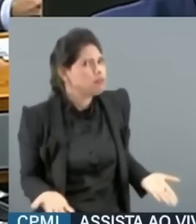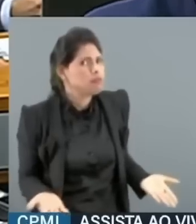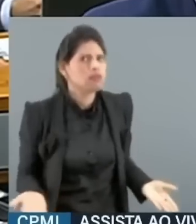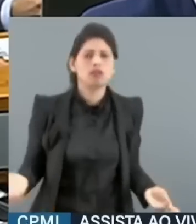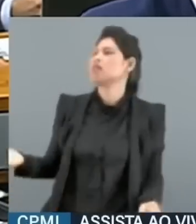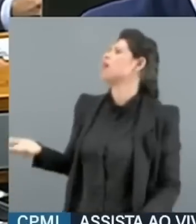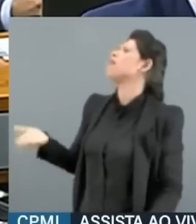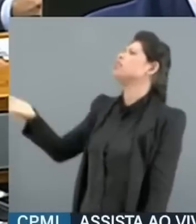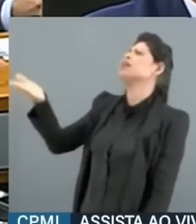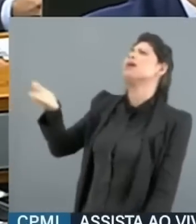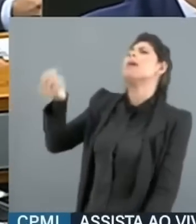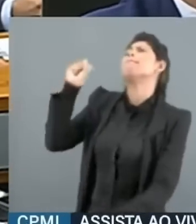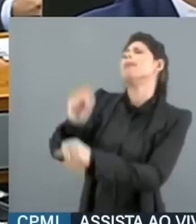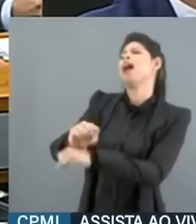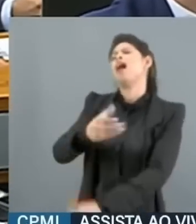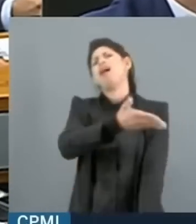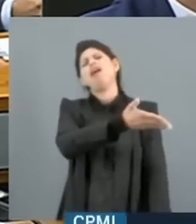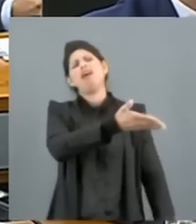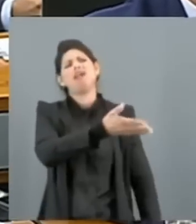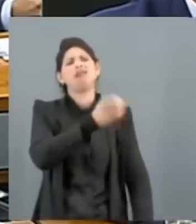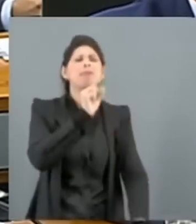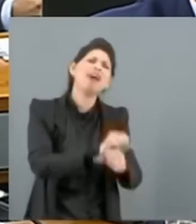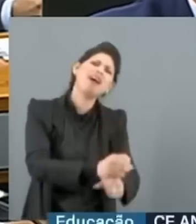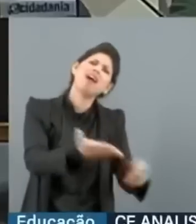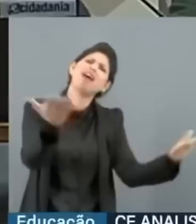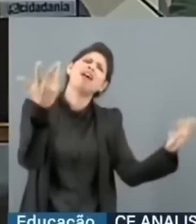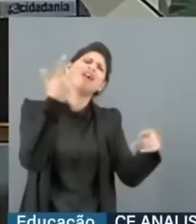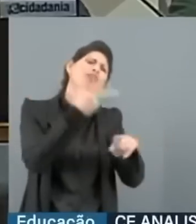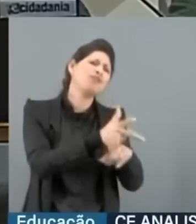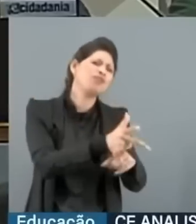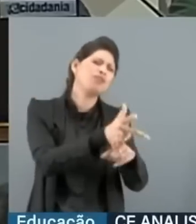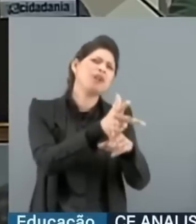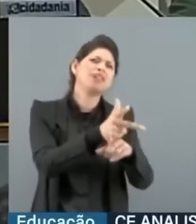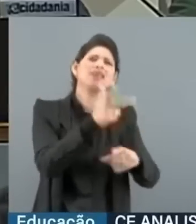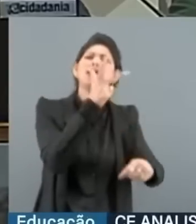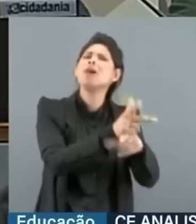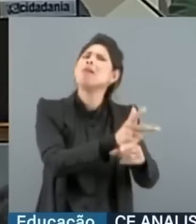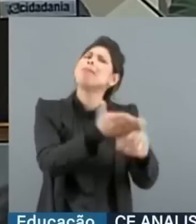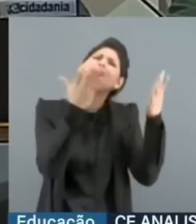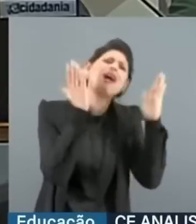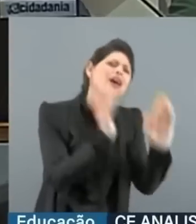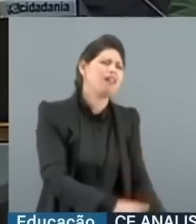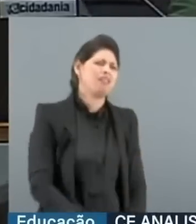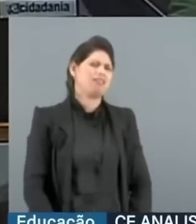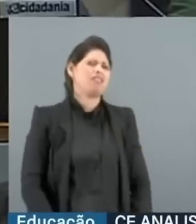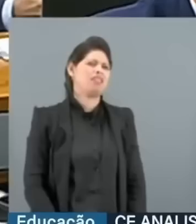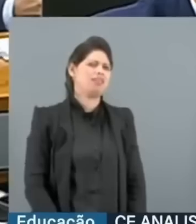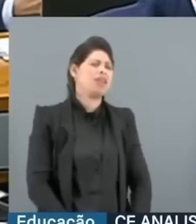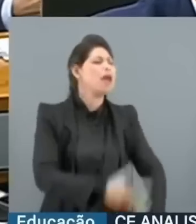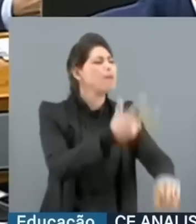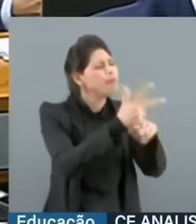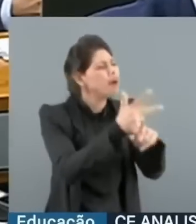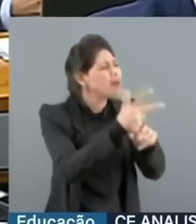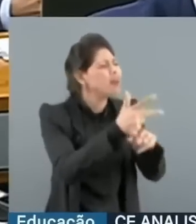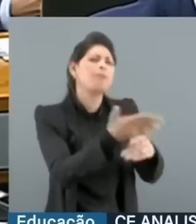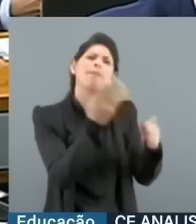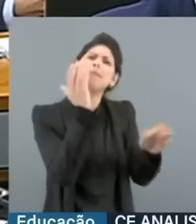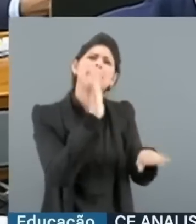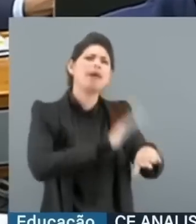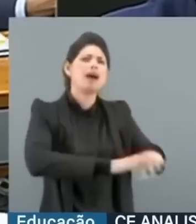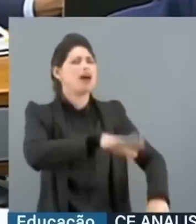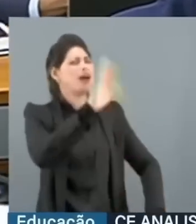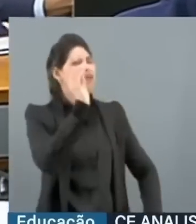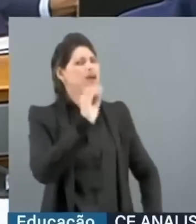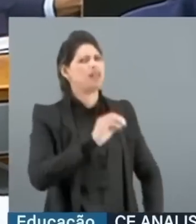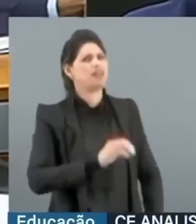Abílio. Senhor presidente, eu vou pedir para você separar essa filmagem. Deputado, Eu vou pedir pra Vossa Excelência parar essa filmagem. Abílio é